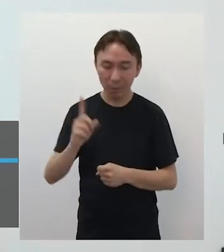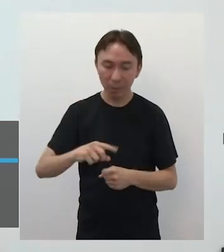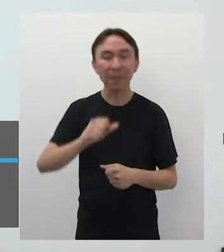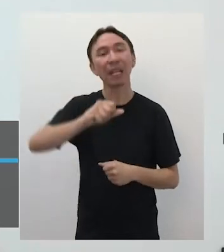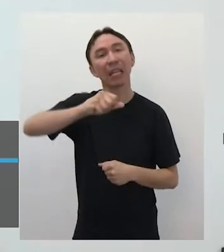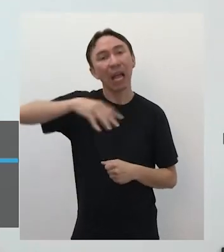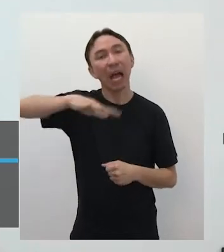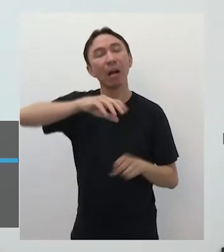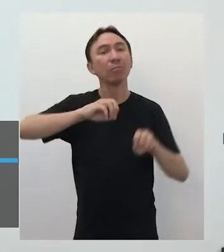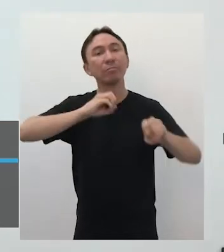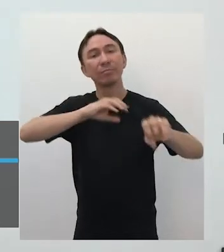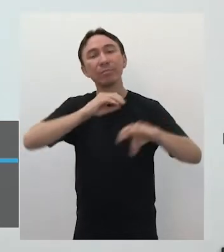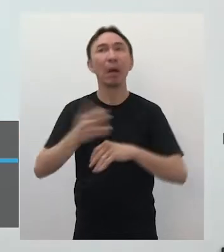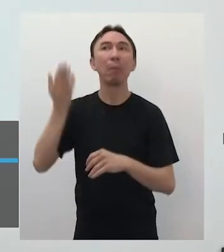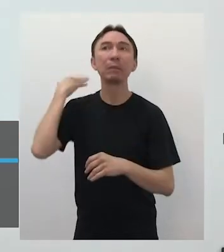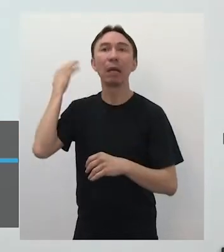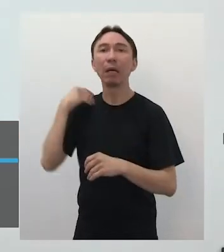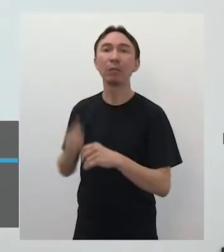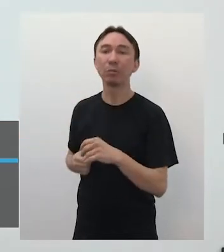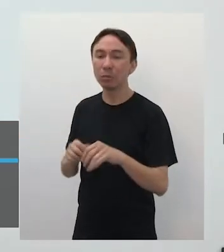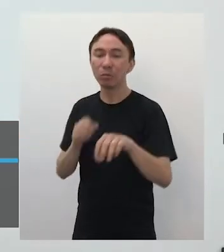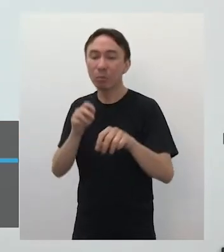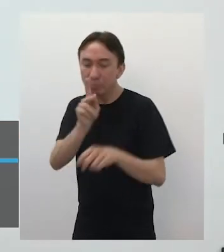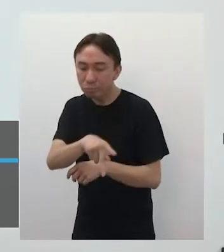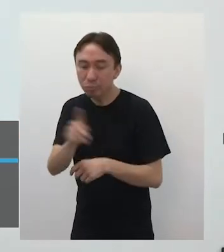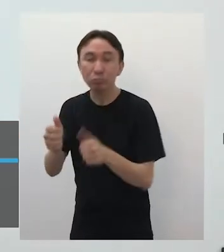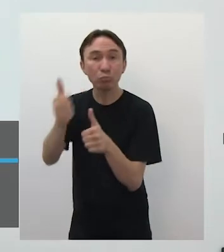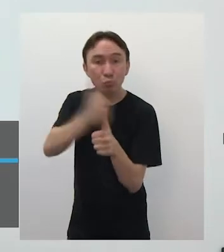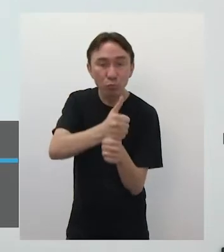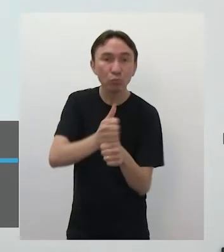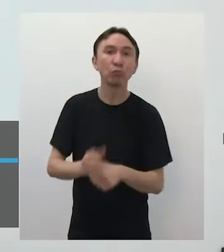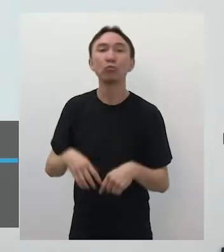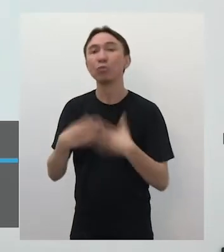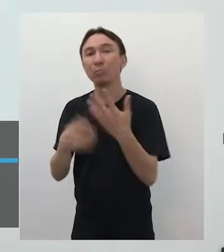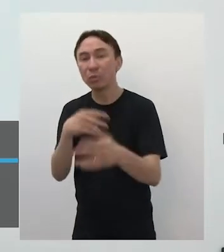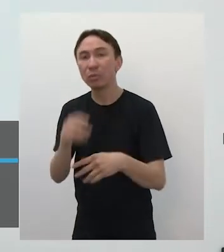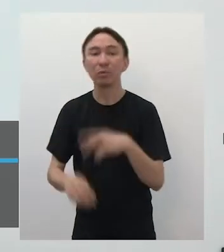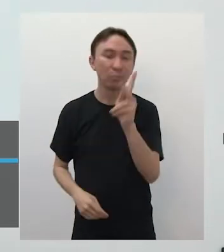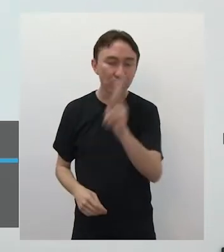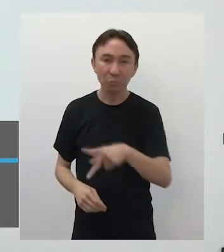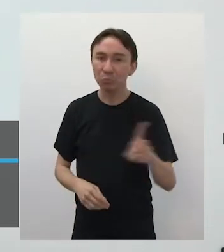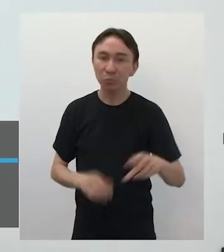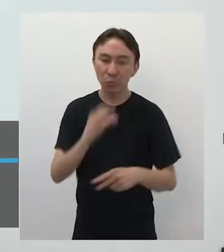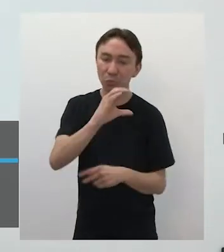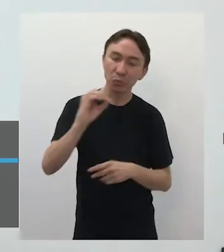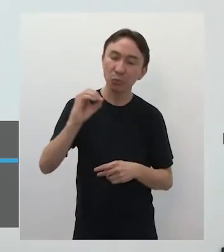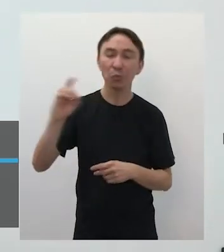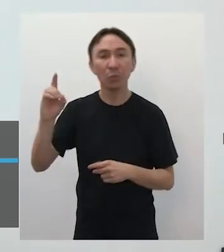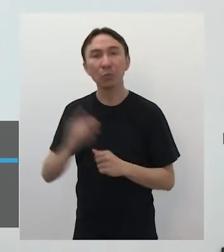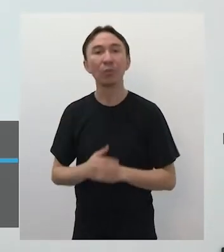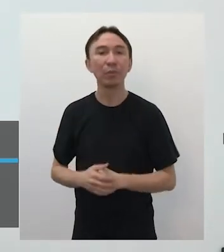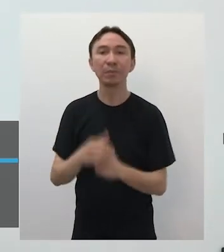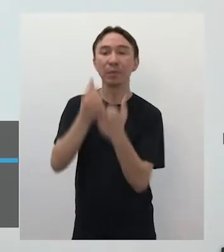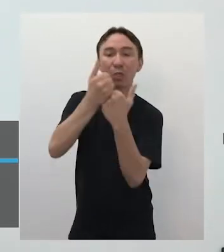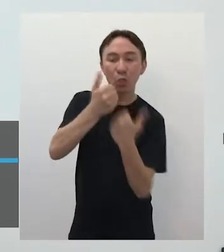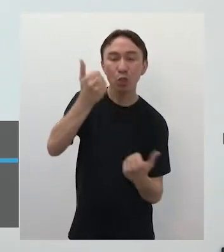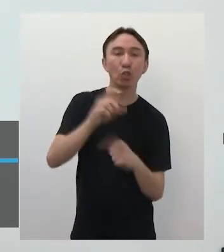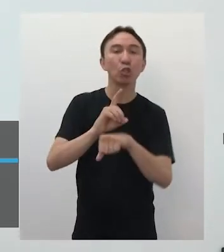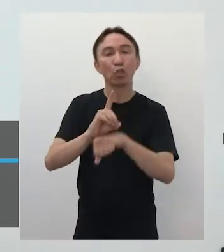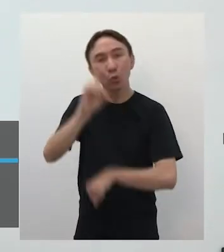fui convidada, e nós fomos convidadas, e eu fui refletindo esta autogestão em todos os momentos,